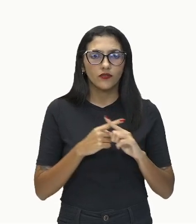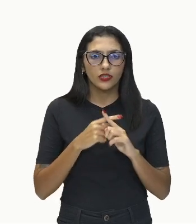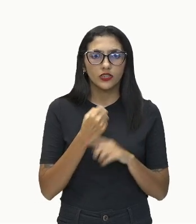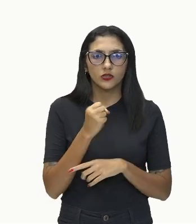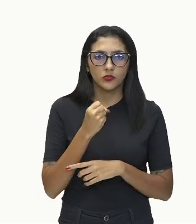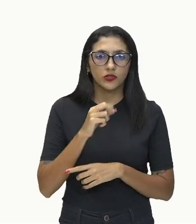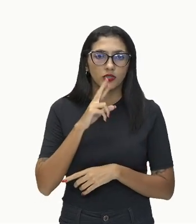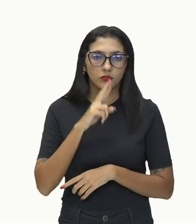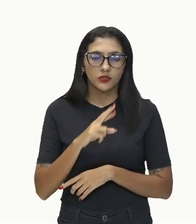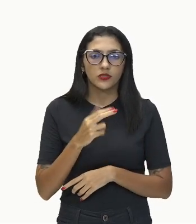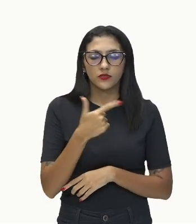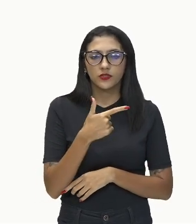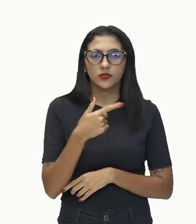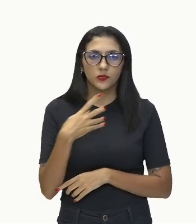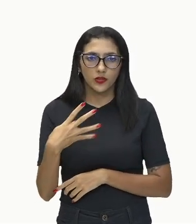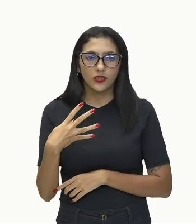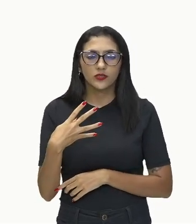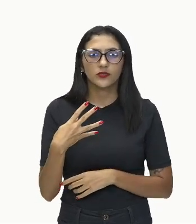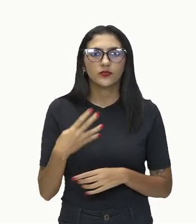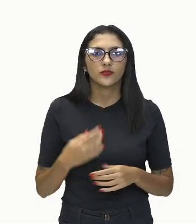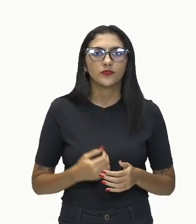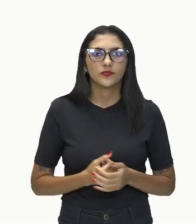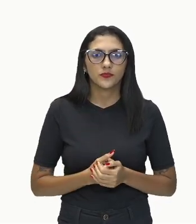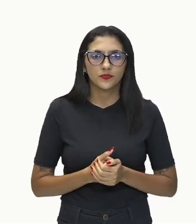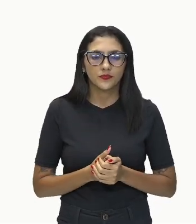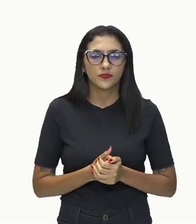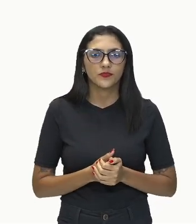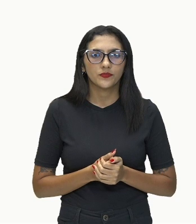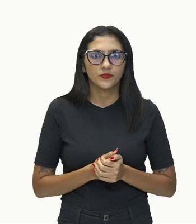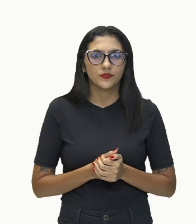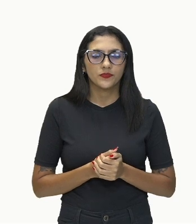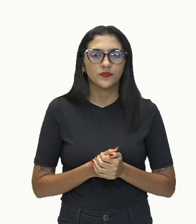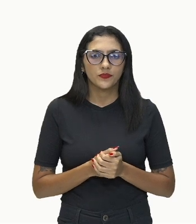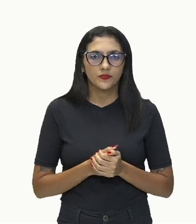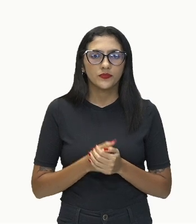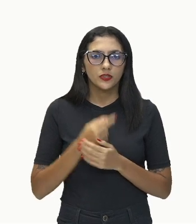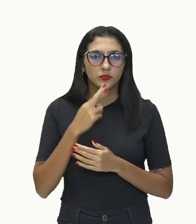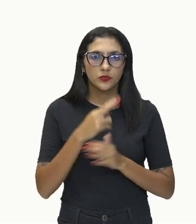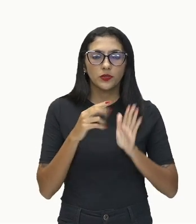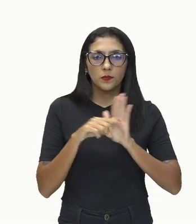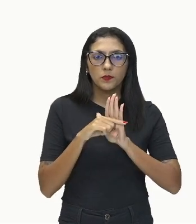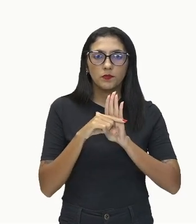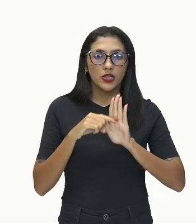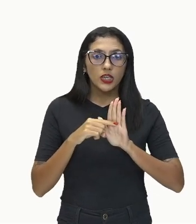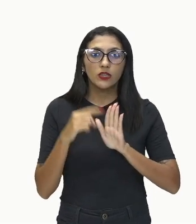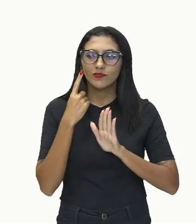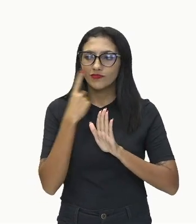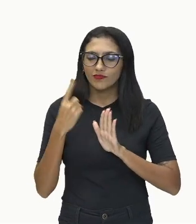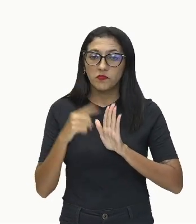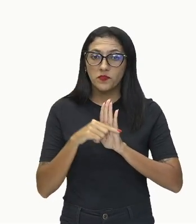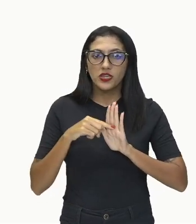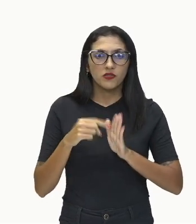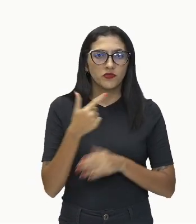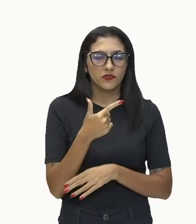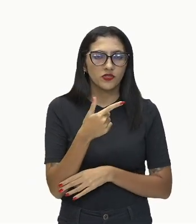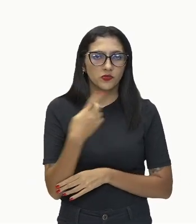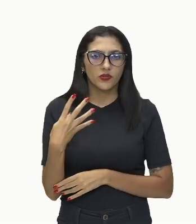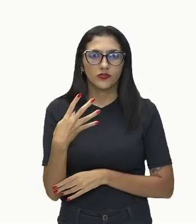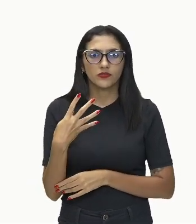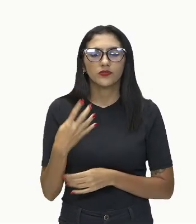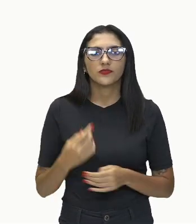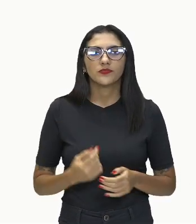24. Menos do 3 com mais do 8, menos vezes mais dá menos. Então, aqui, ó, menos 24.